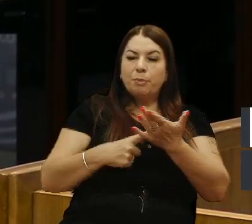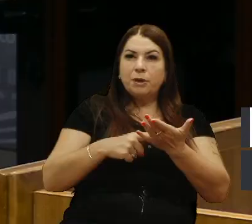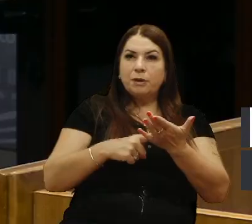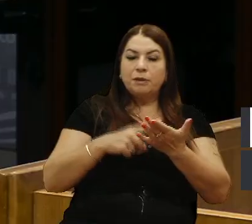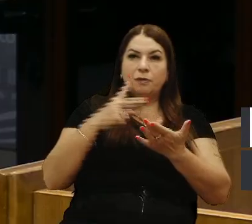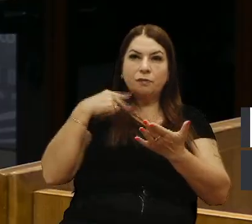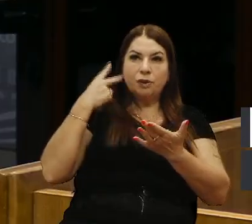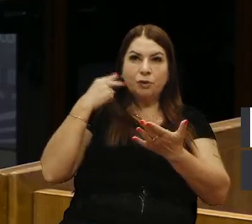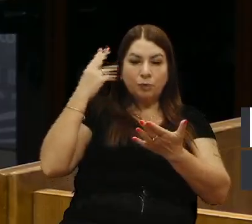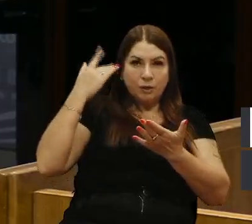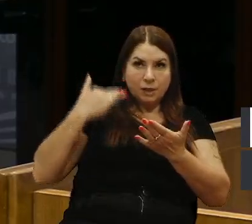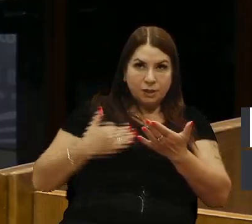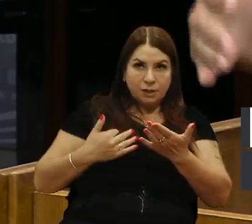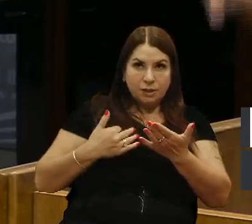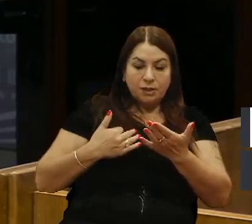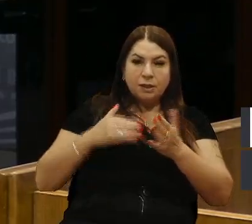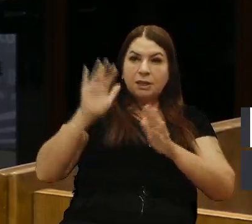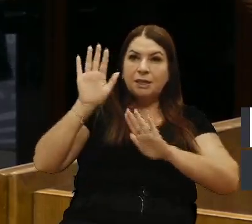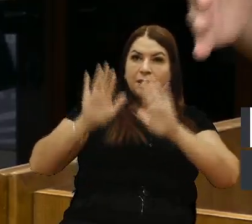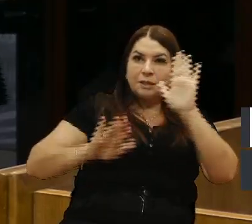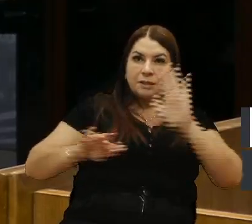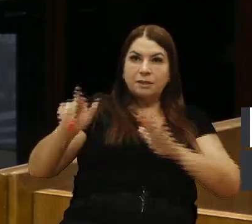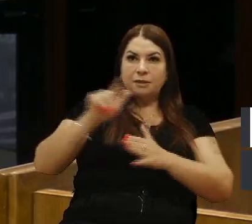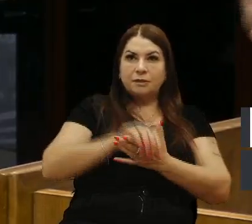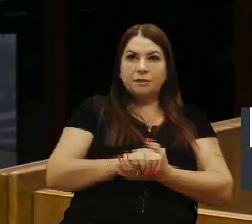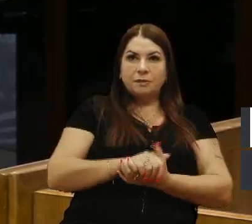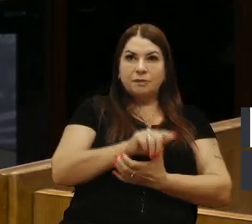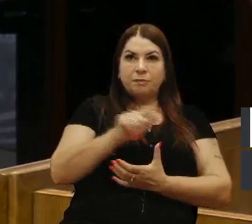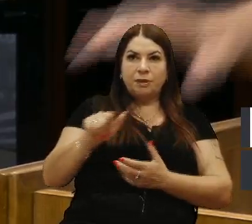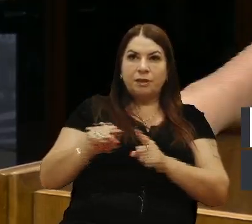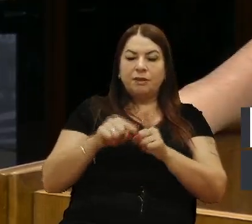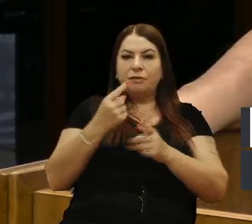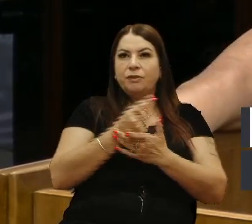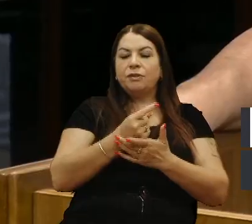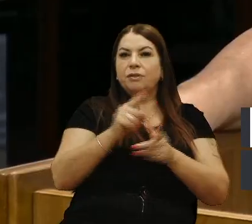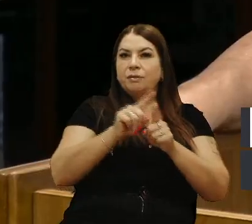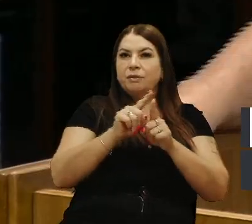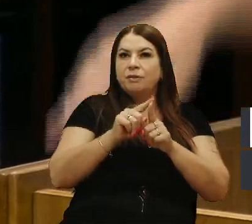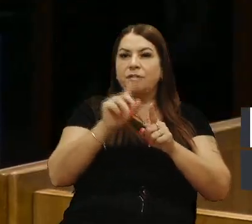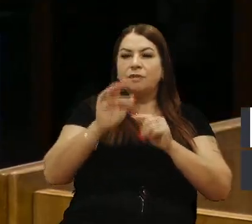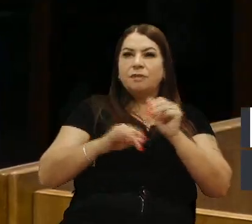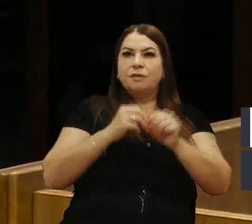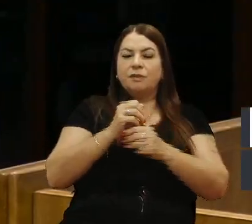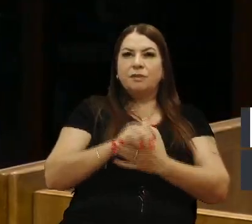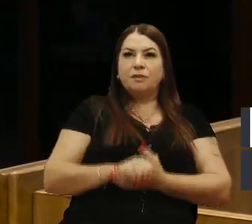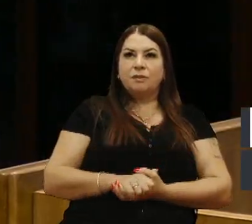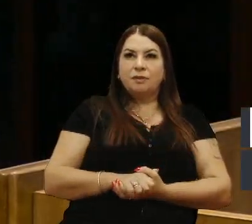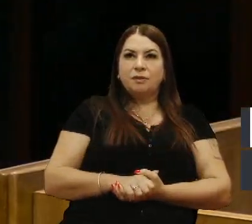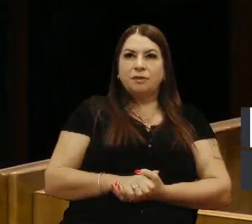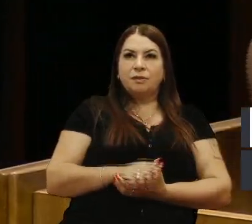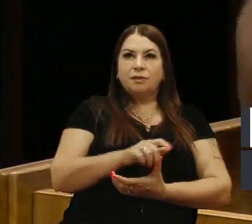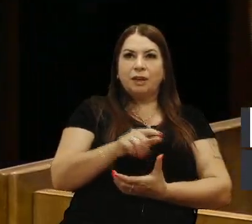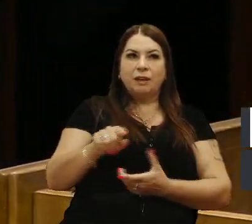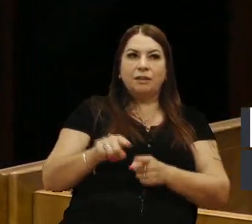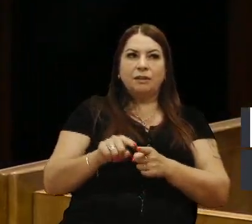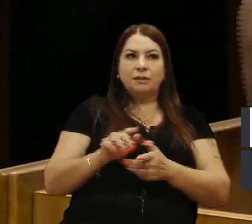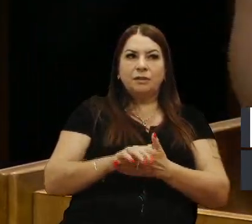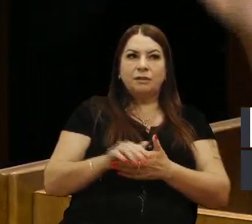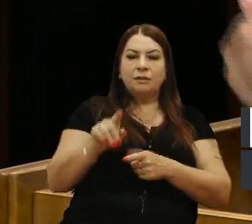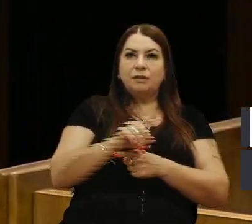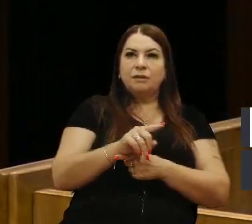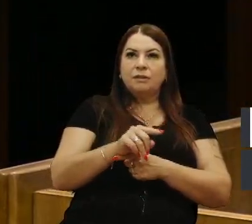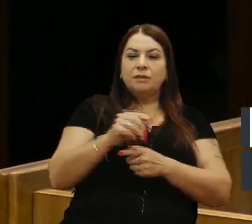vereadora Daiane, que a licitação, que o projeto sairia no início do ano. Reuni a semana passada